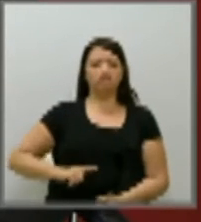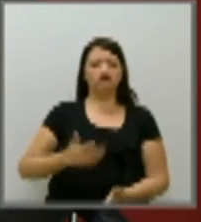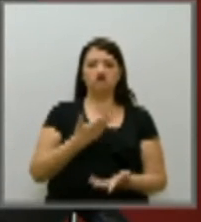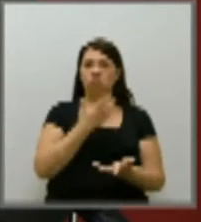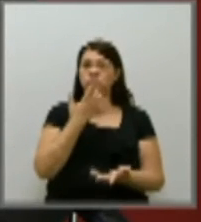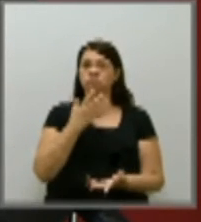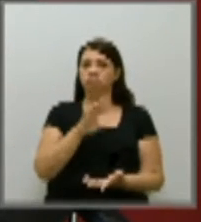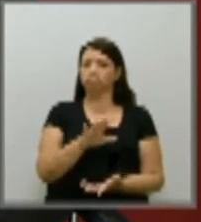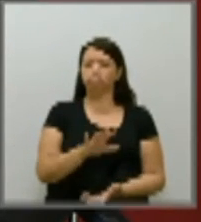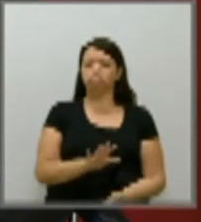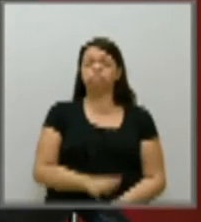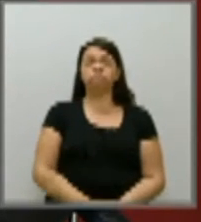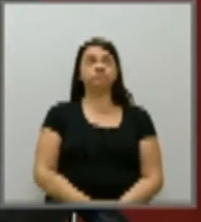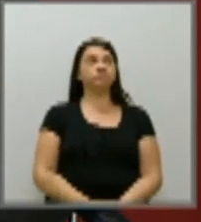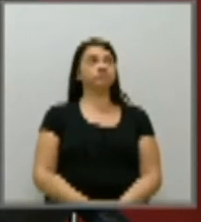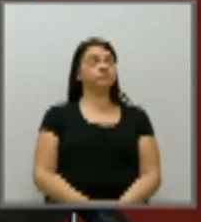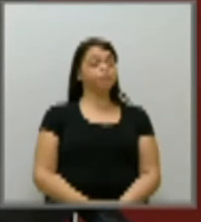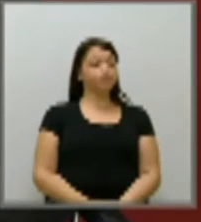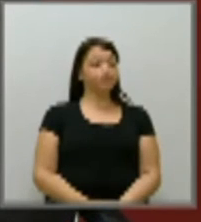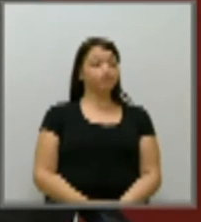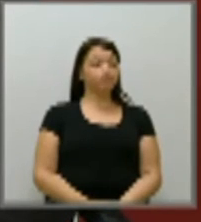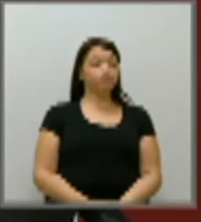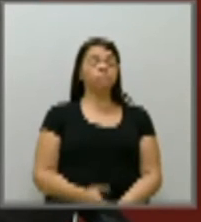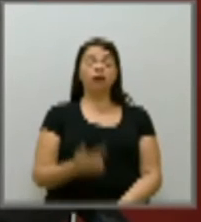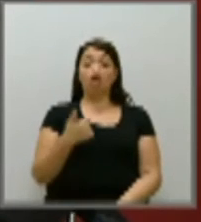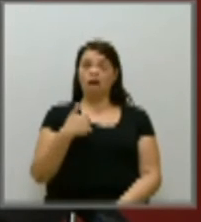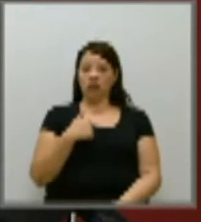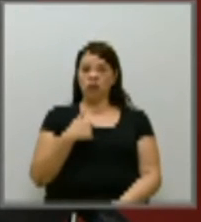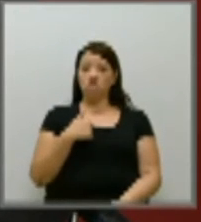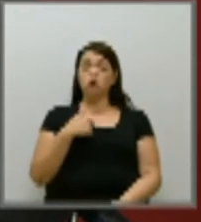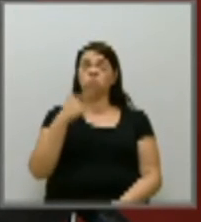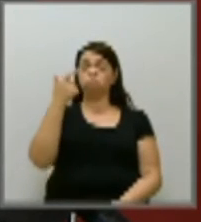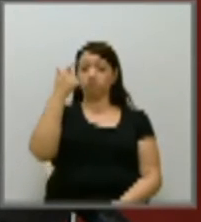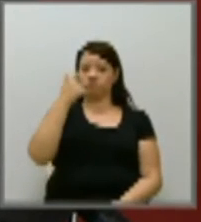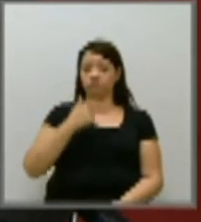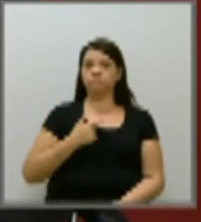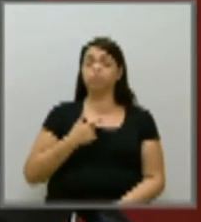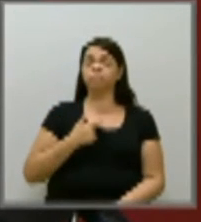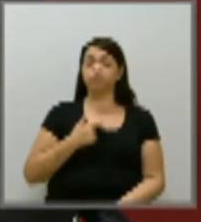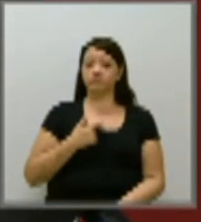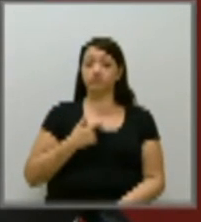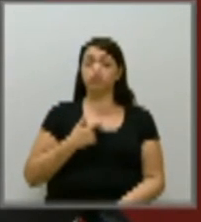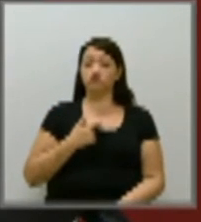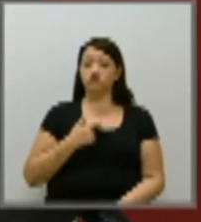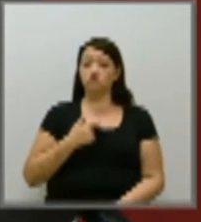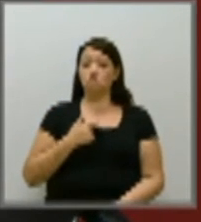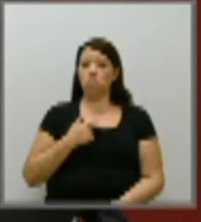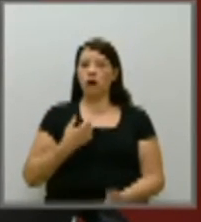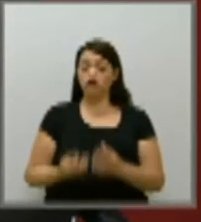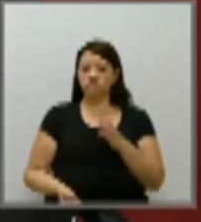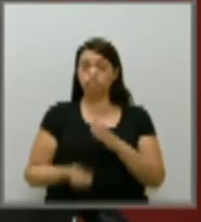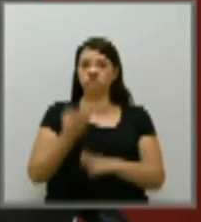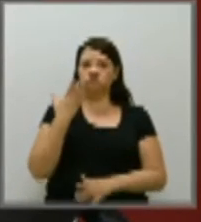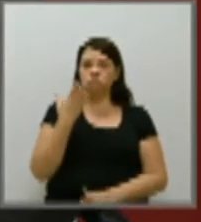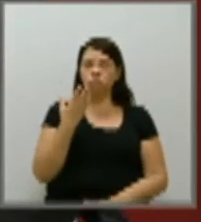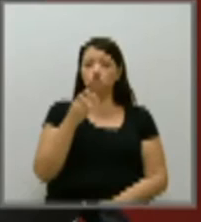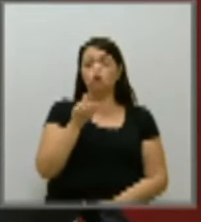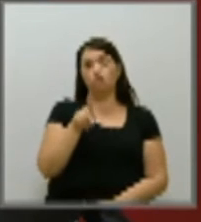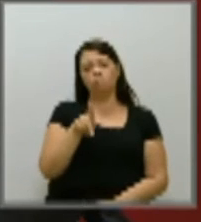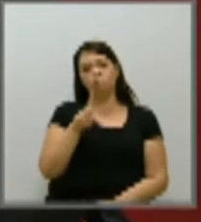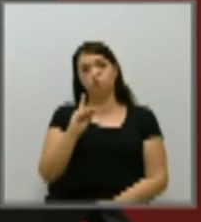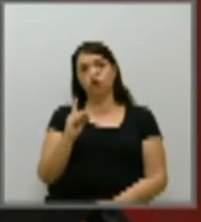Eu sou daquelas pessoas, assim como aqueles que fundaram o PDT,